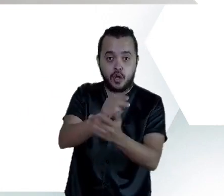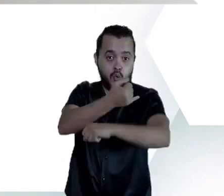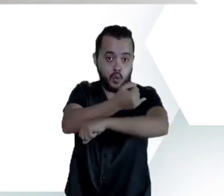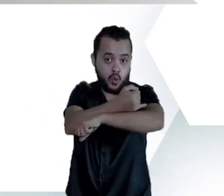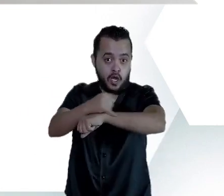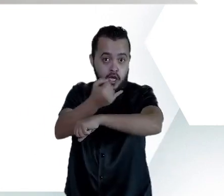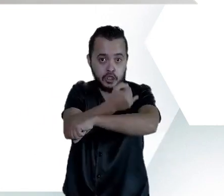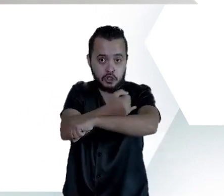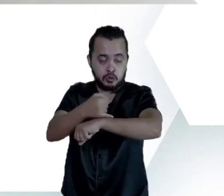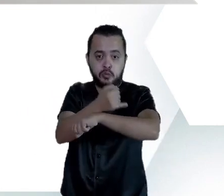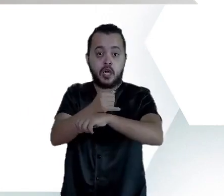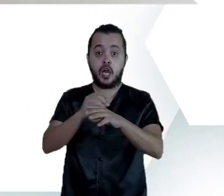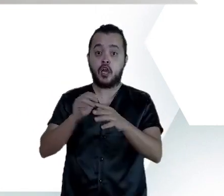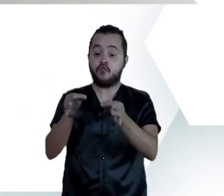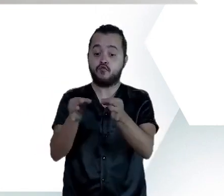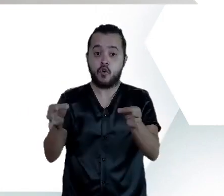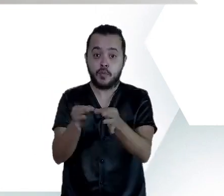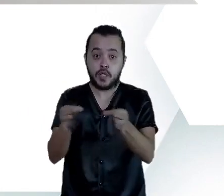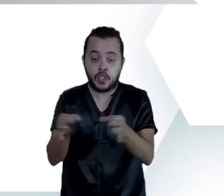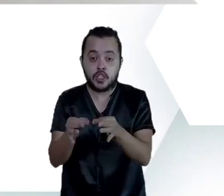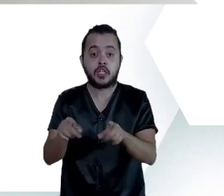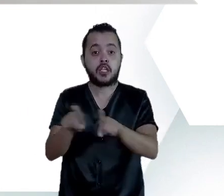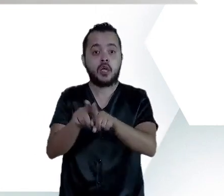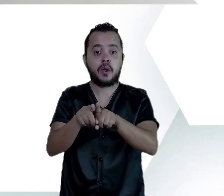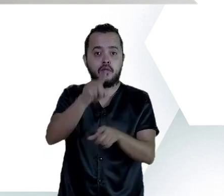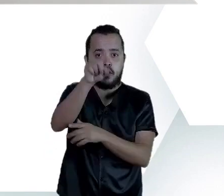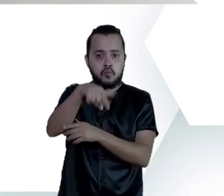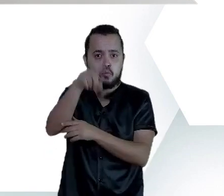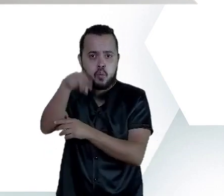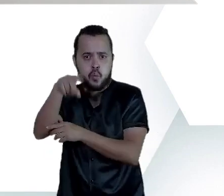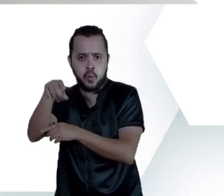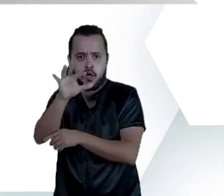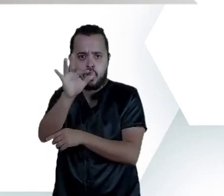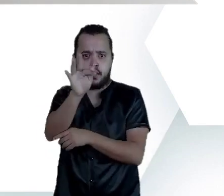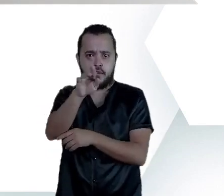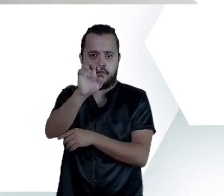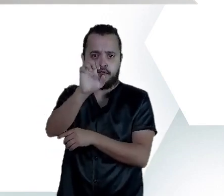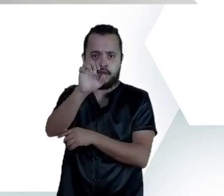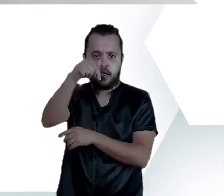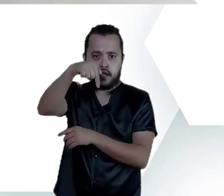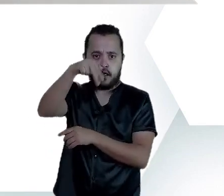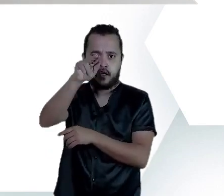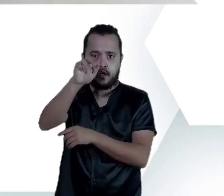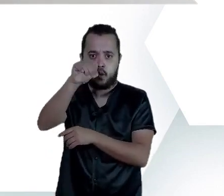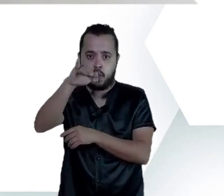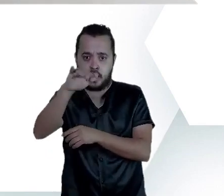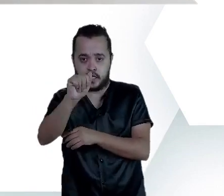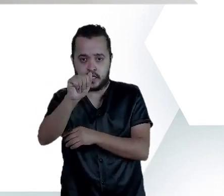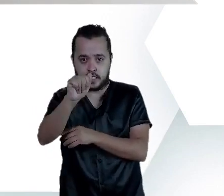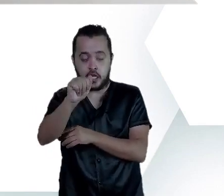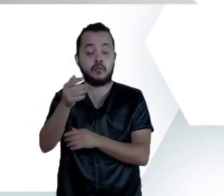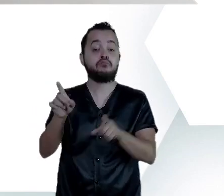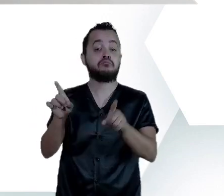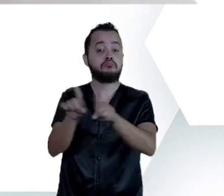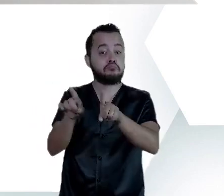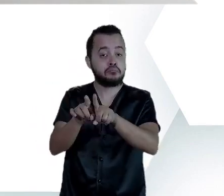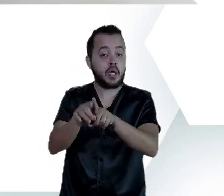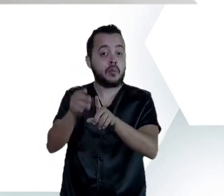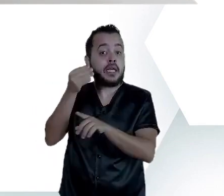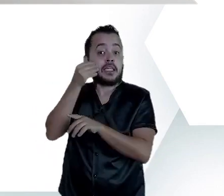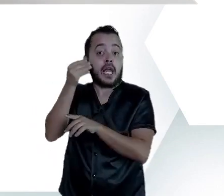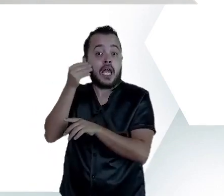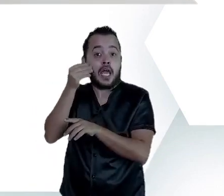eu vou medir toda a parte de frequência da minha onda. Aqui eu faço o teste de continuidade, né, para